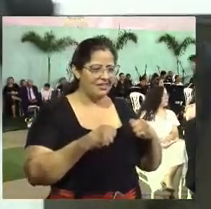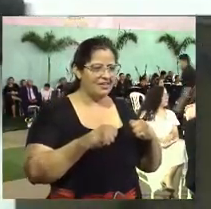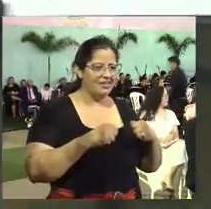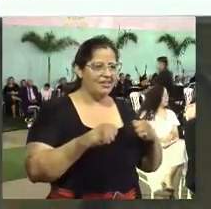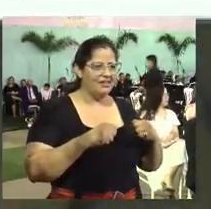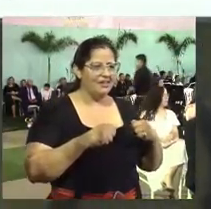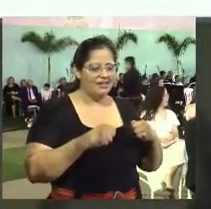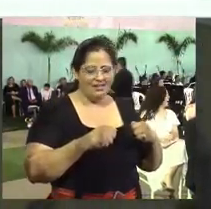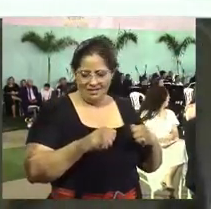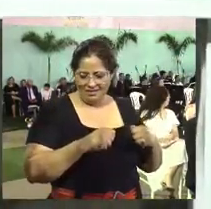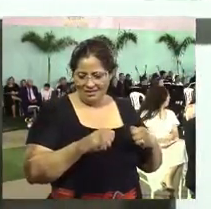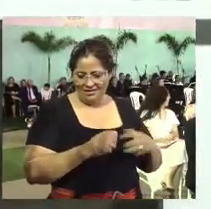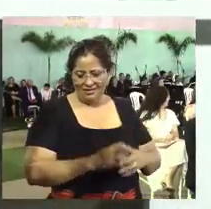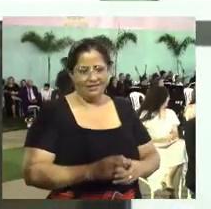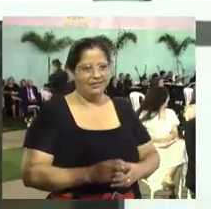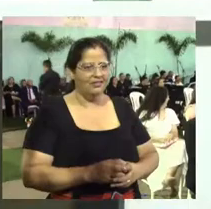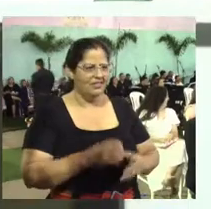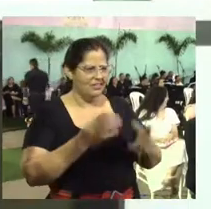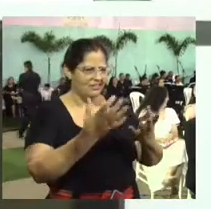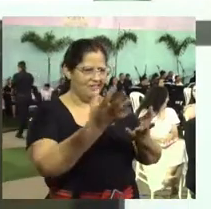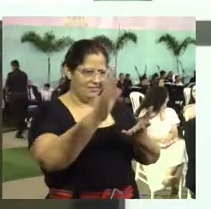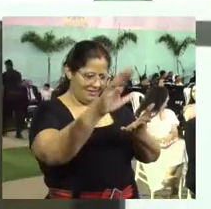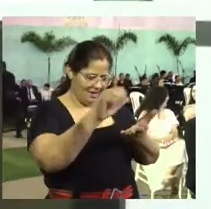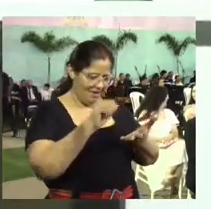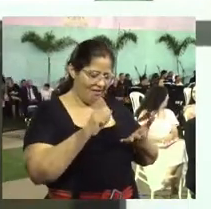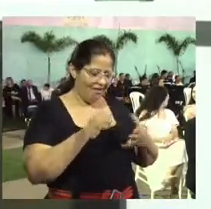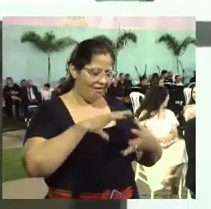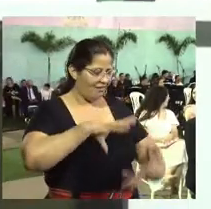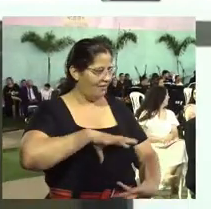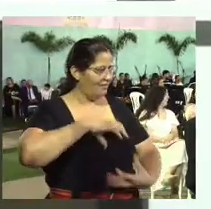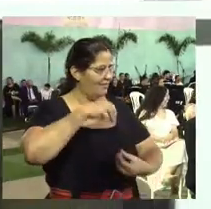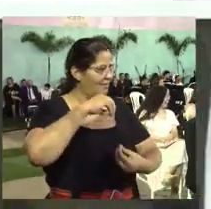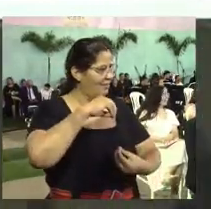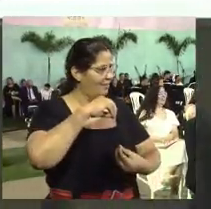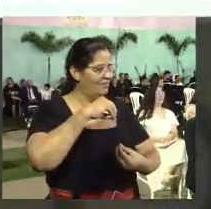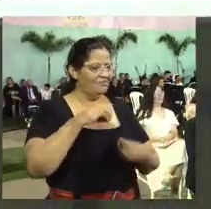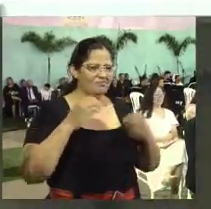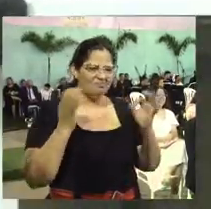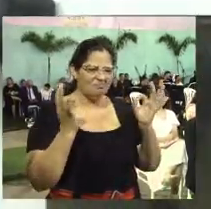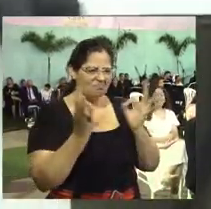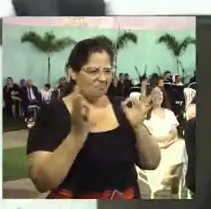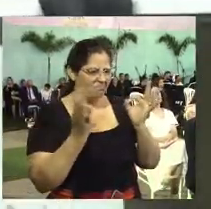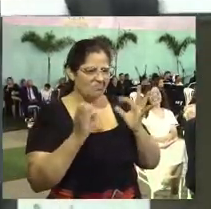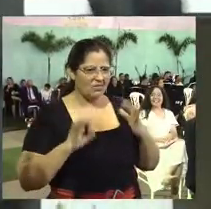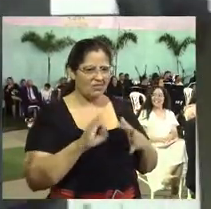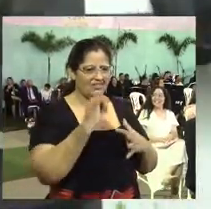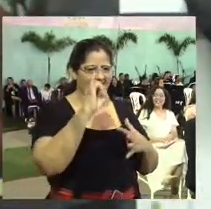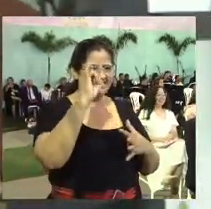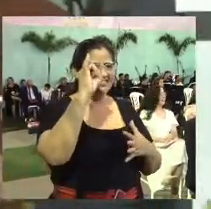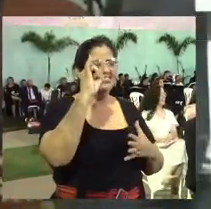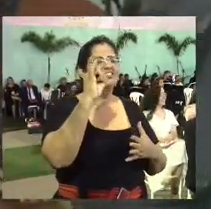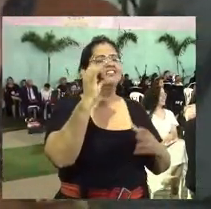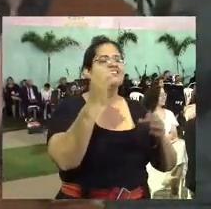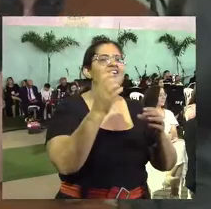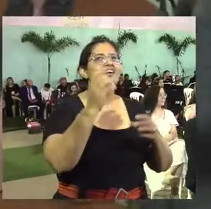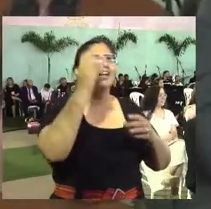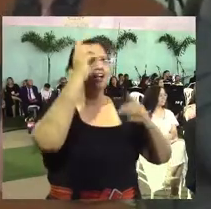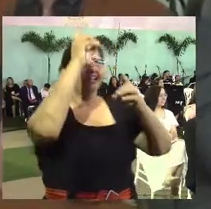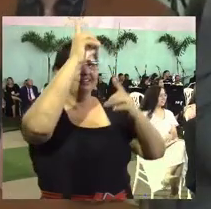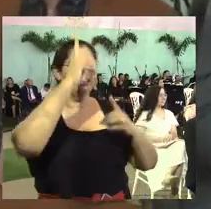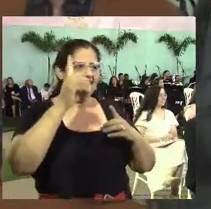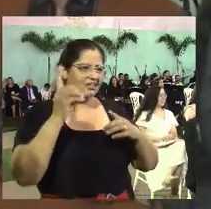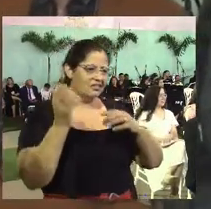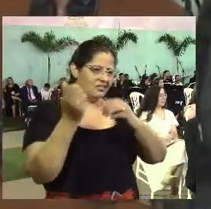coloca filhinho isso vai trazendo as alminhas isso fica do lado dele dessa alma preciosa Deus quer derramar sobre a sua vida